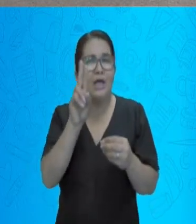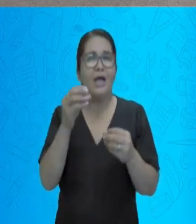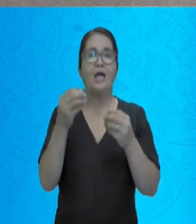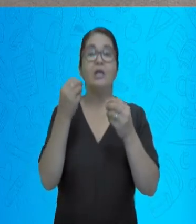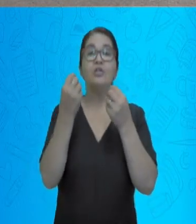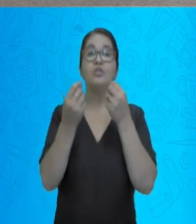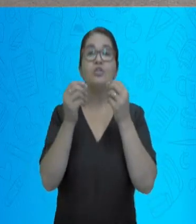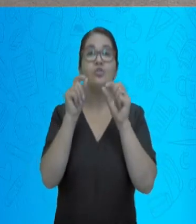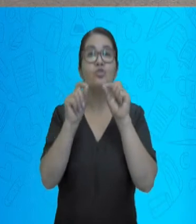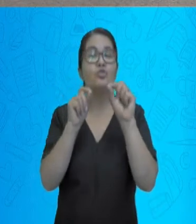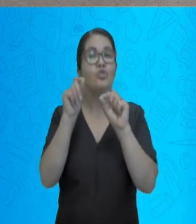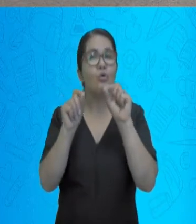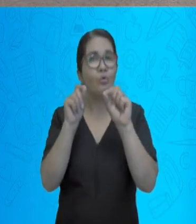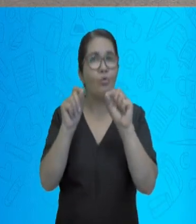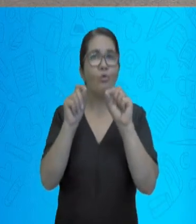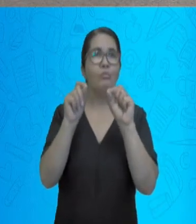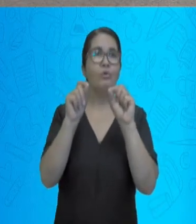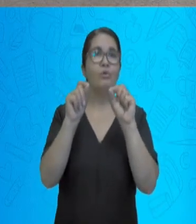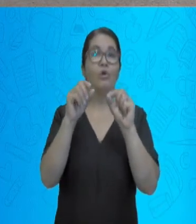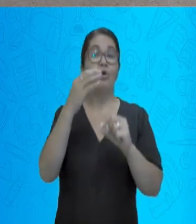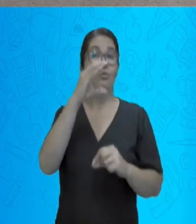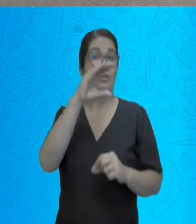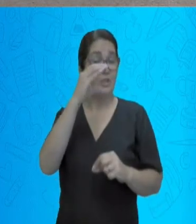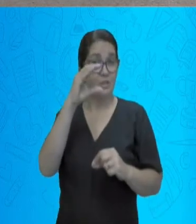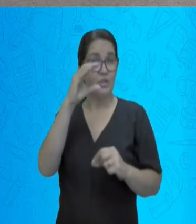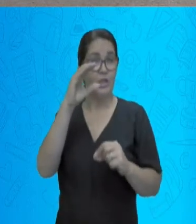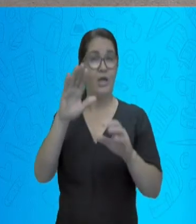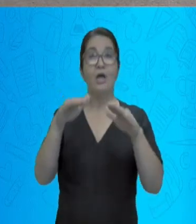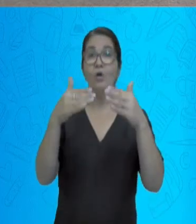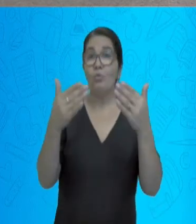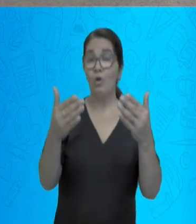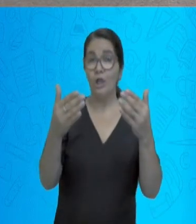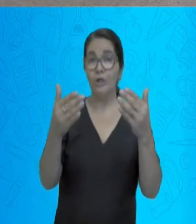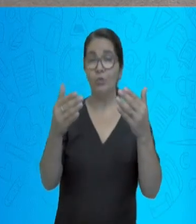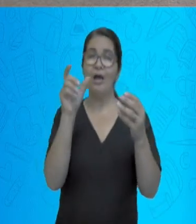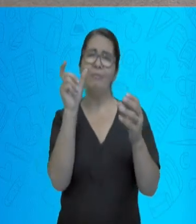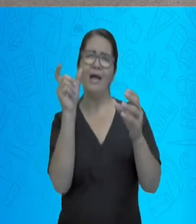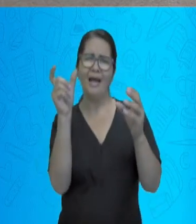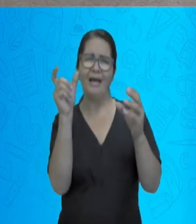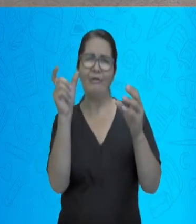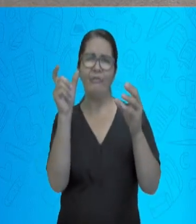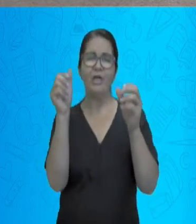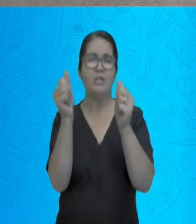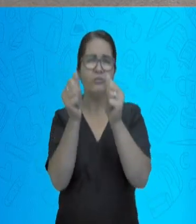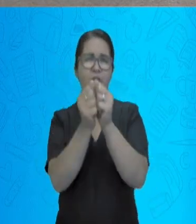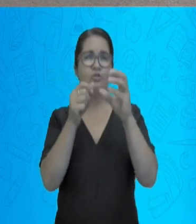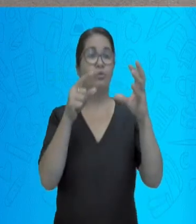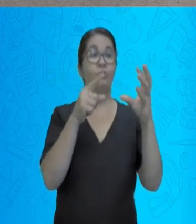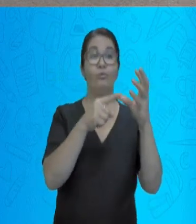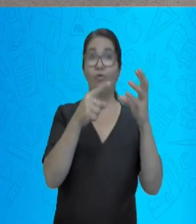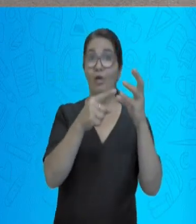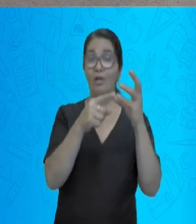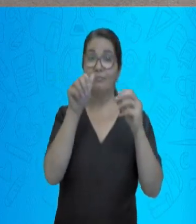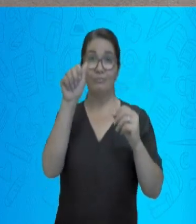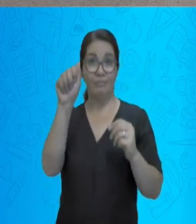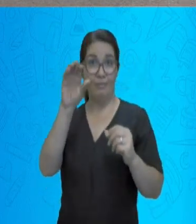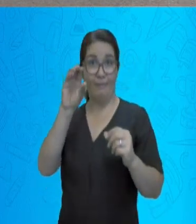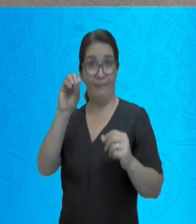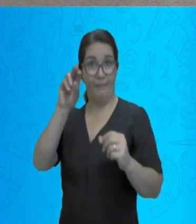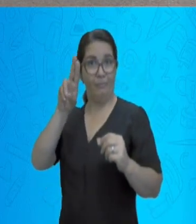quando ele estiver junto das vogais A, O e U, formando